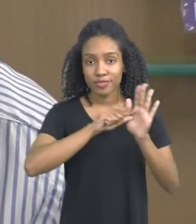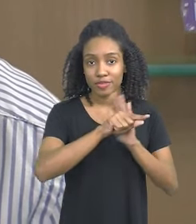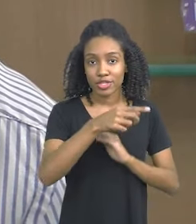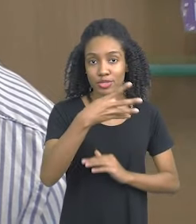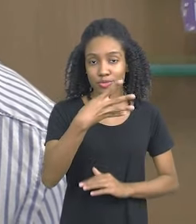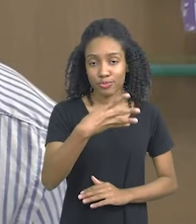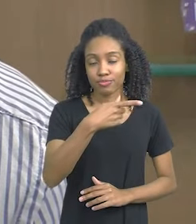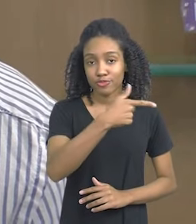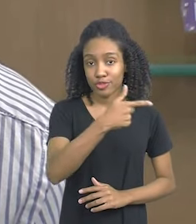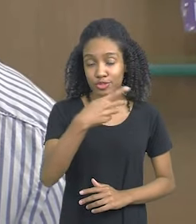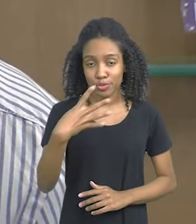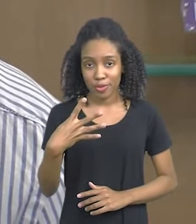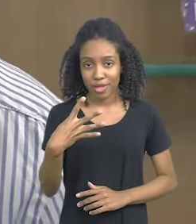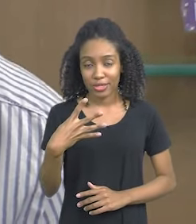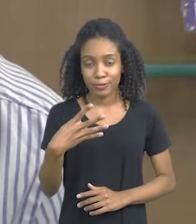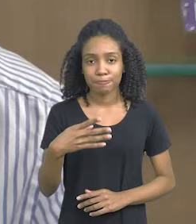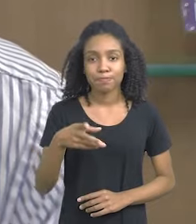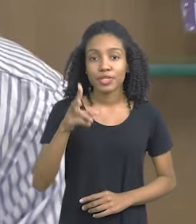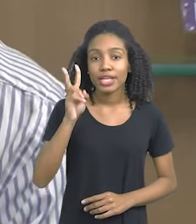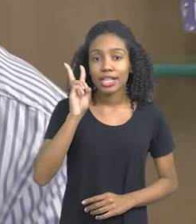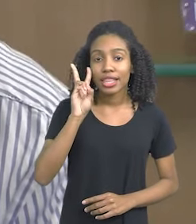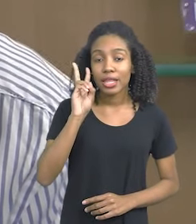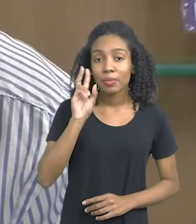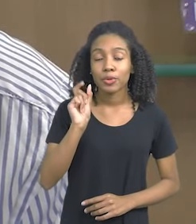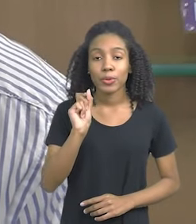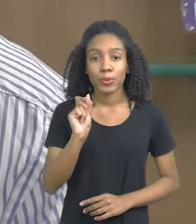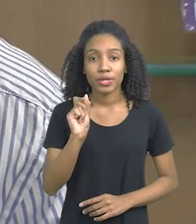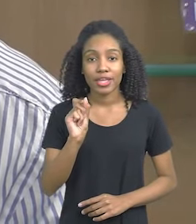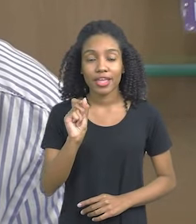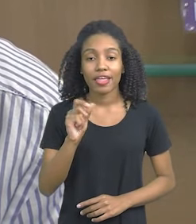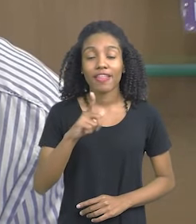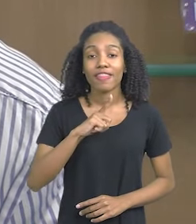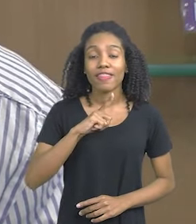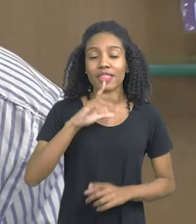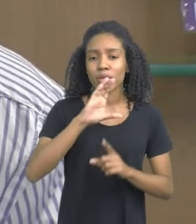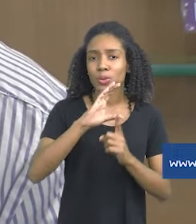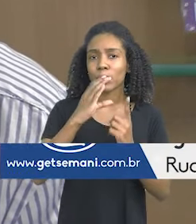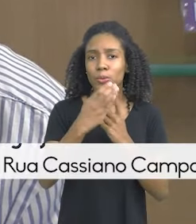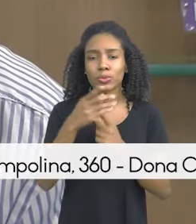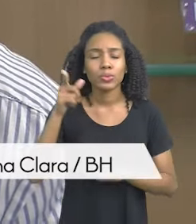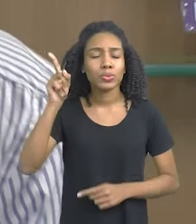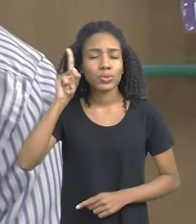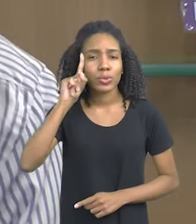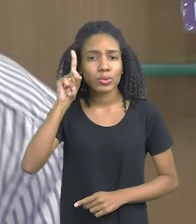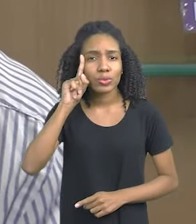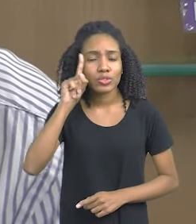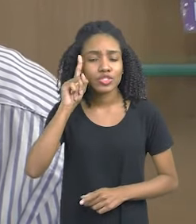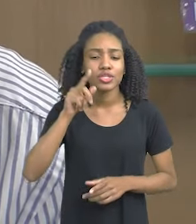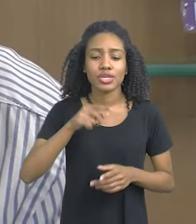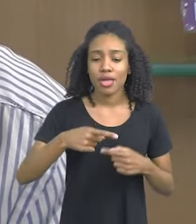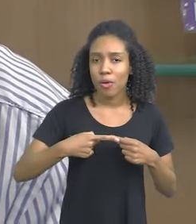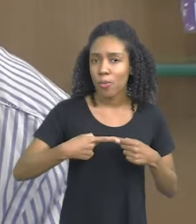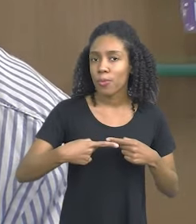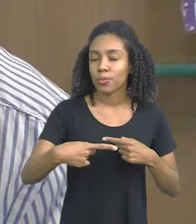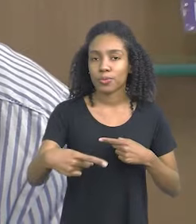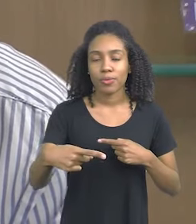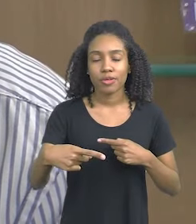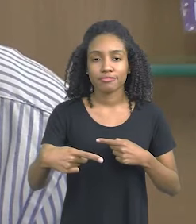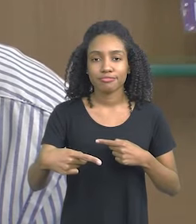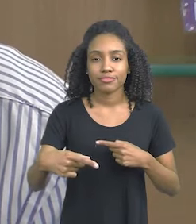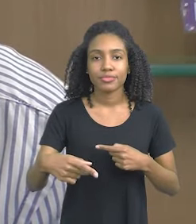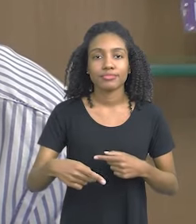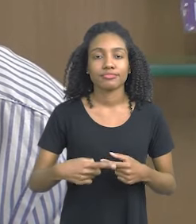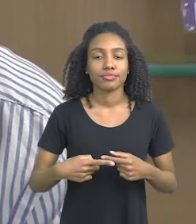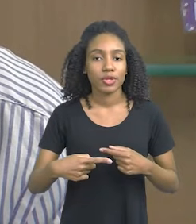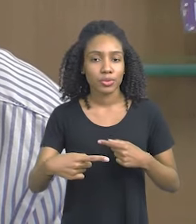vocês, então, esta palavra. Lembrando que estamos aqui todos os dias, durante a semana, de segunda a sábado,